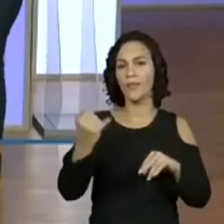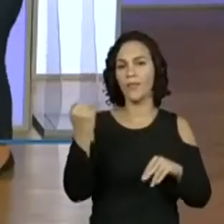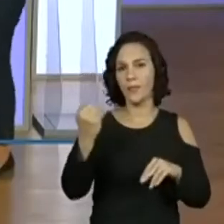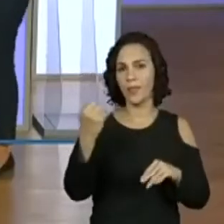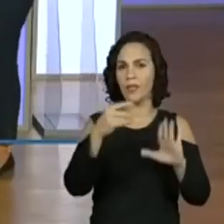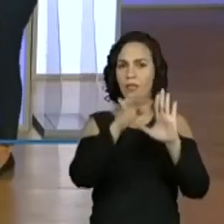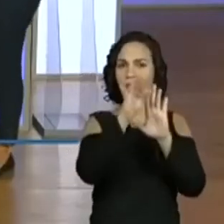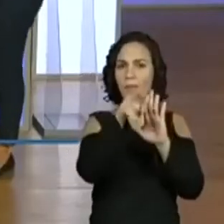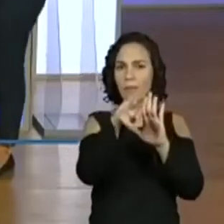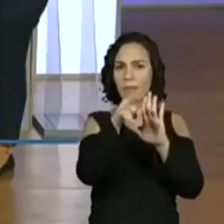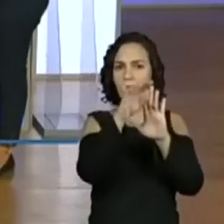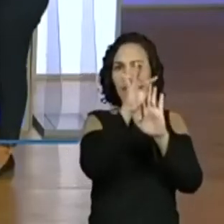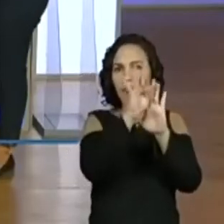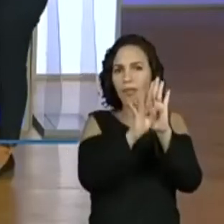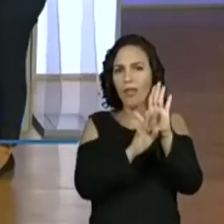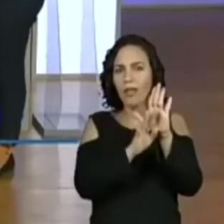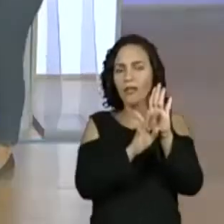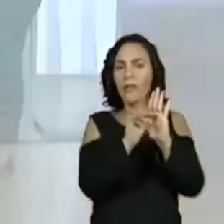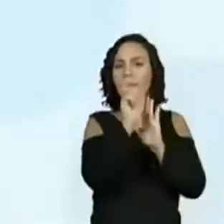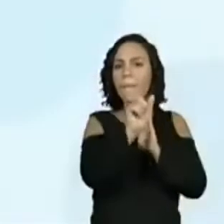ó, que é